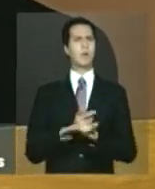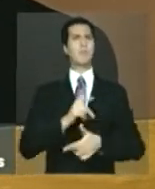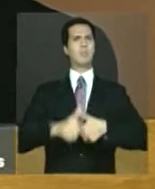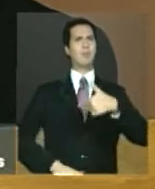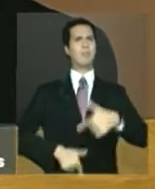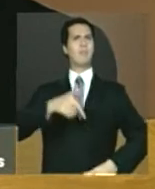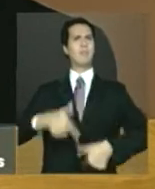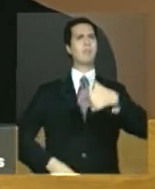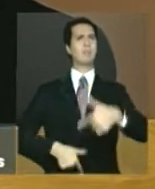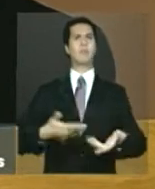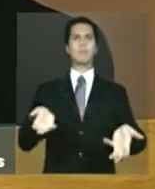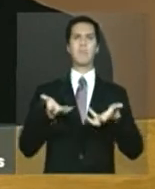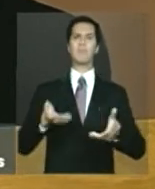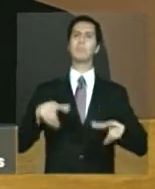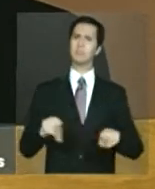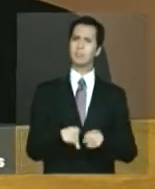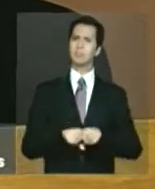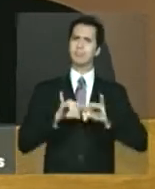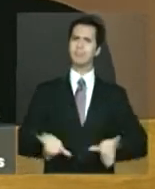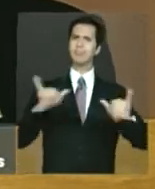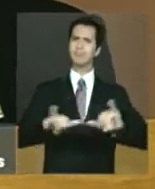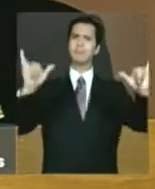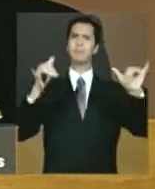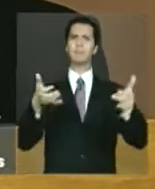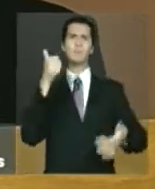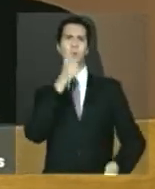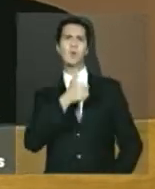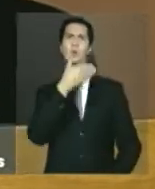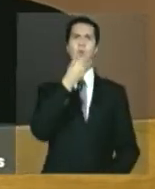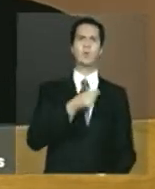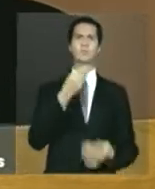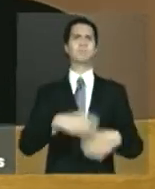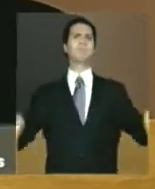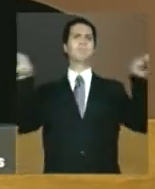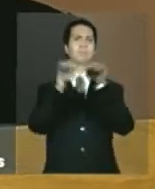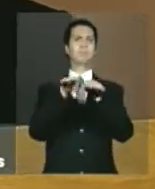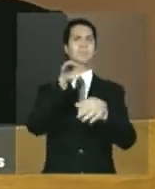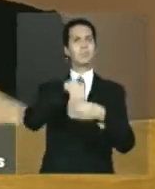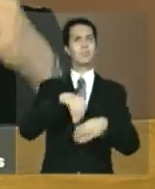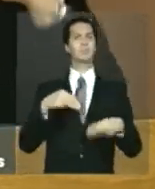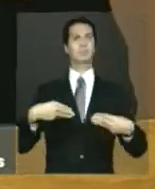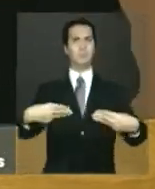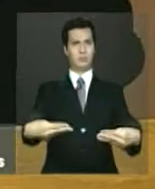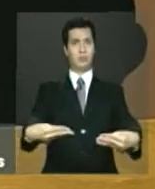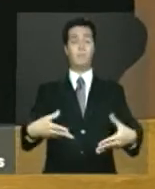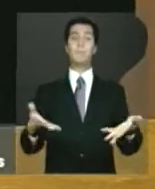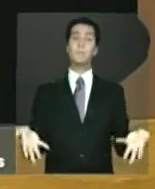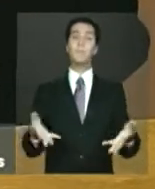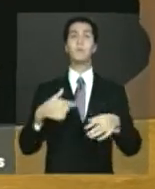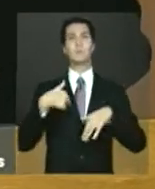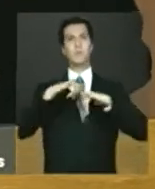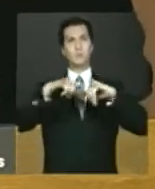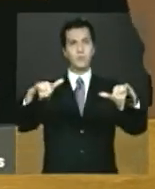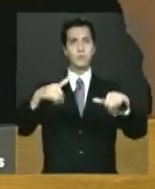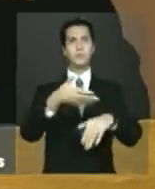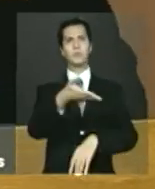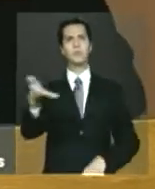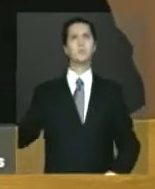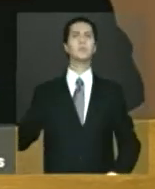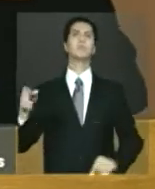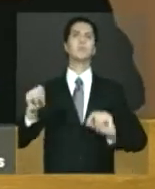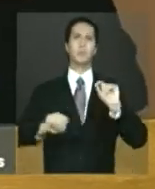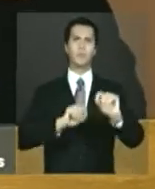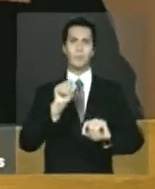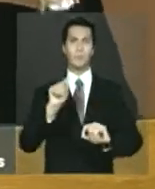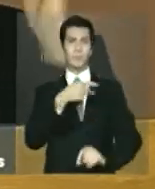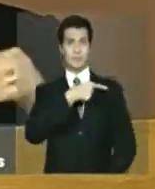Ministério não é então Eh eu digo para vocês que com tudo isso